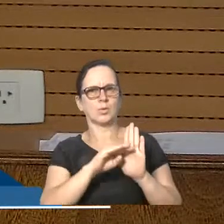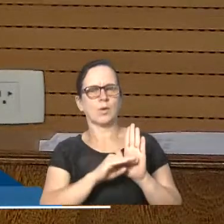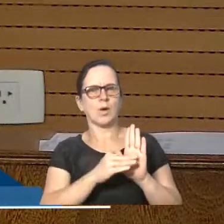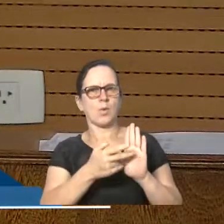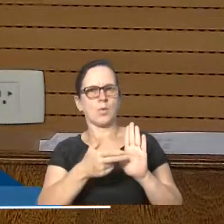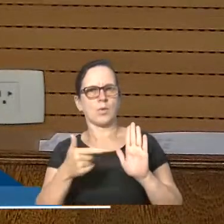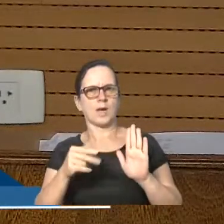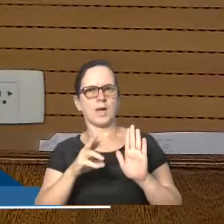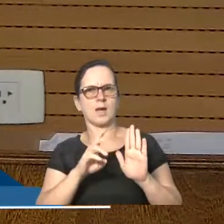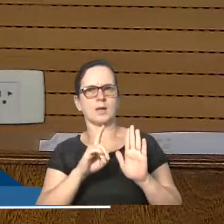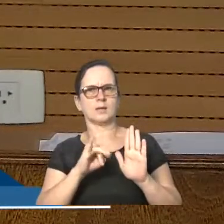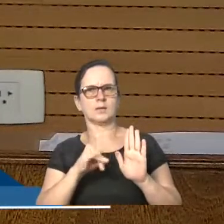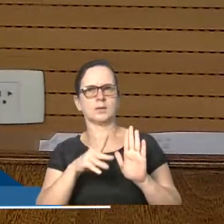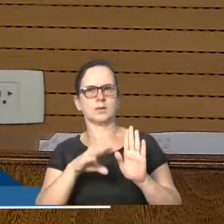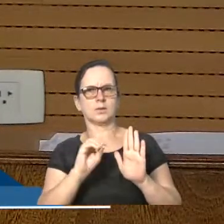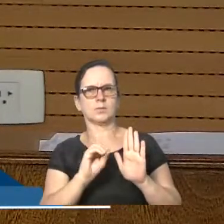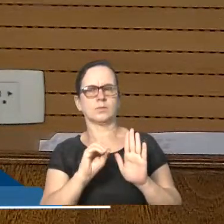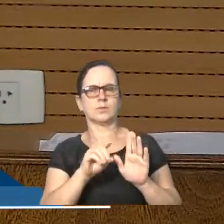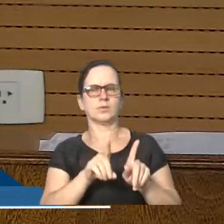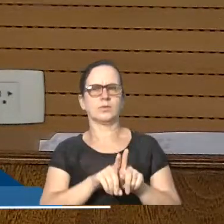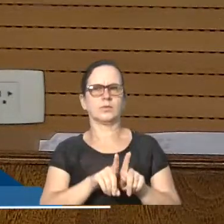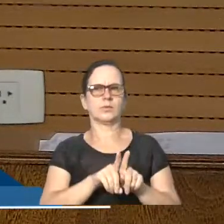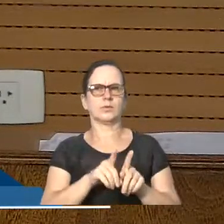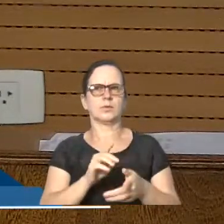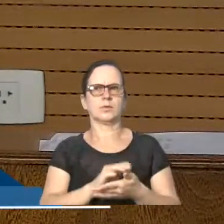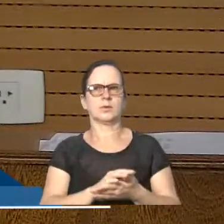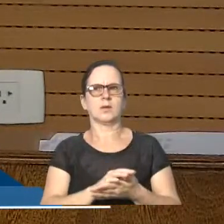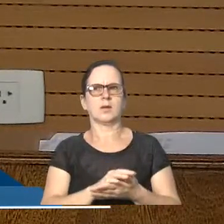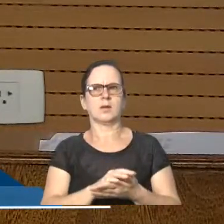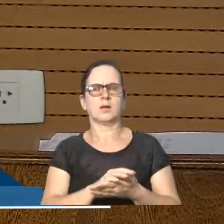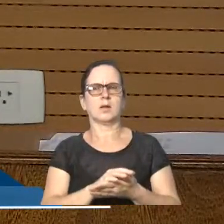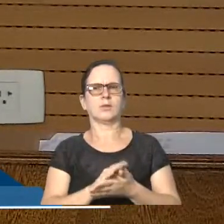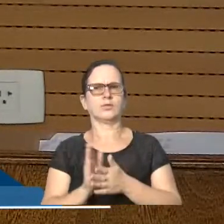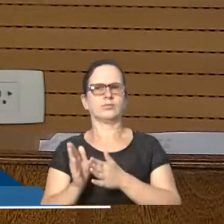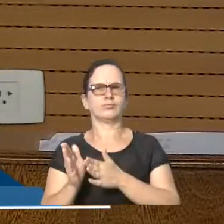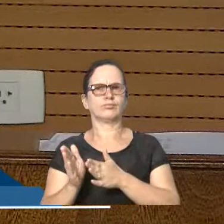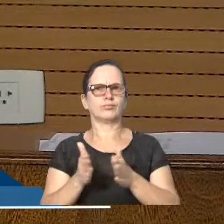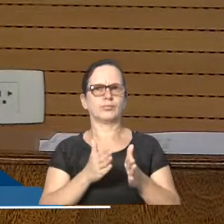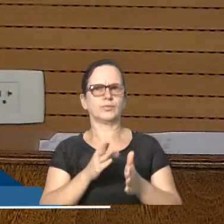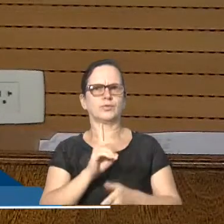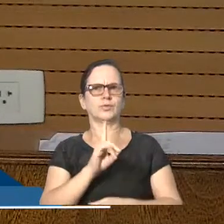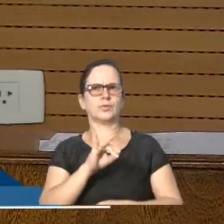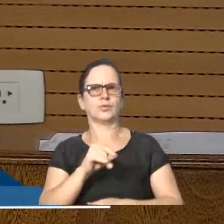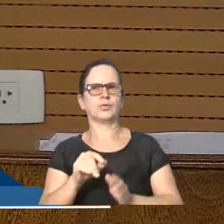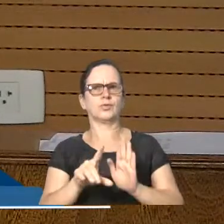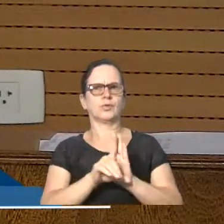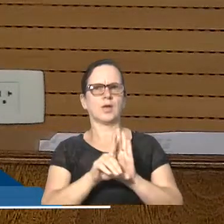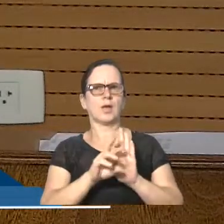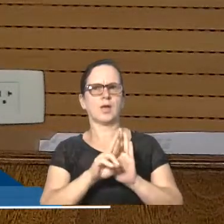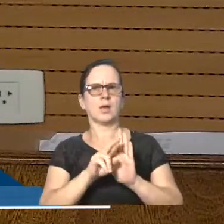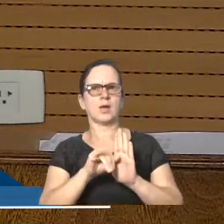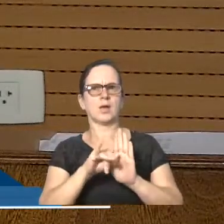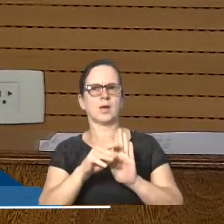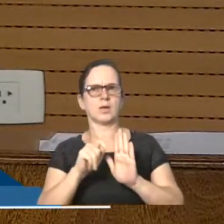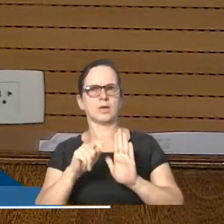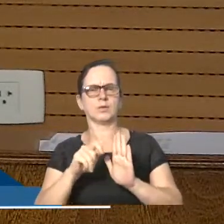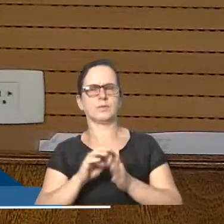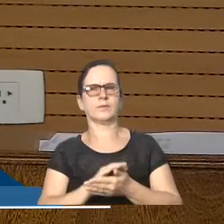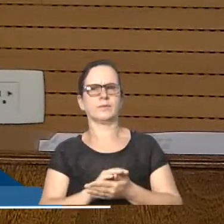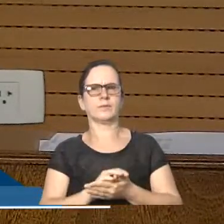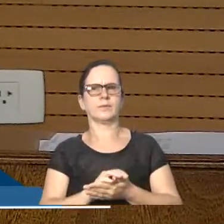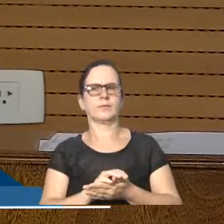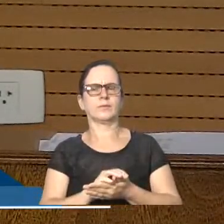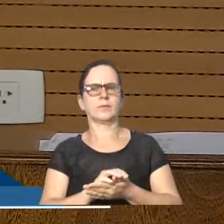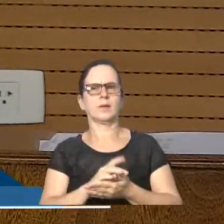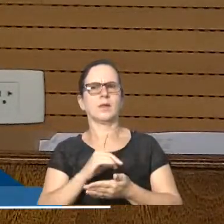dispositivo dissonante das diretrizes constitucionais e leis de regências.